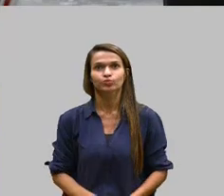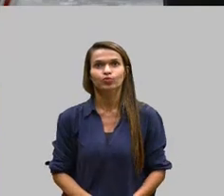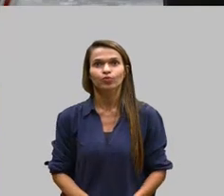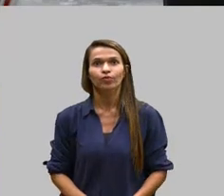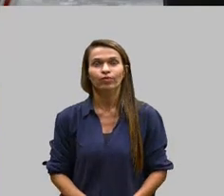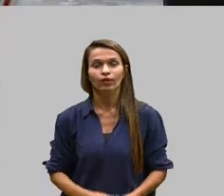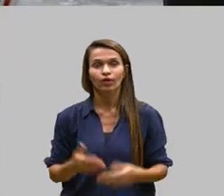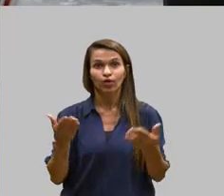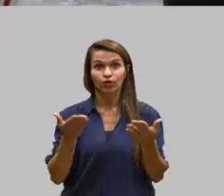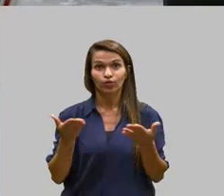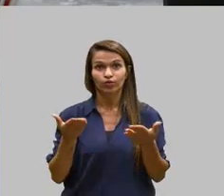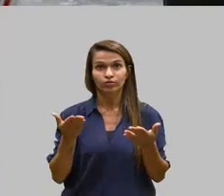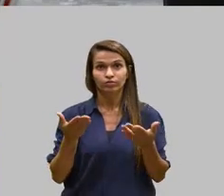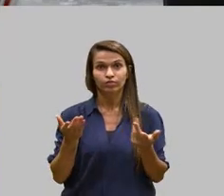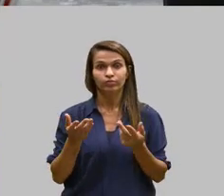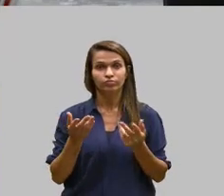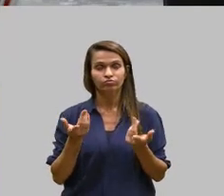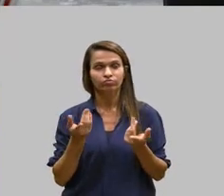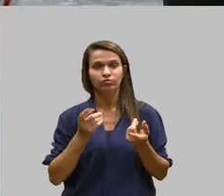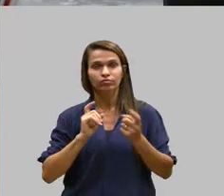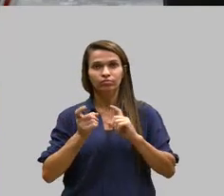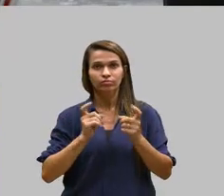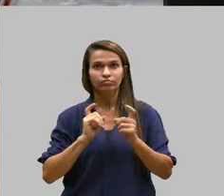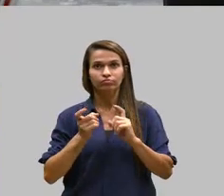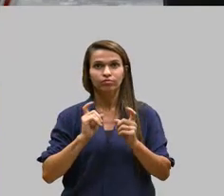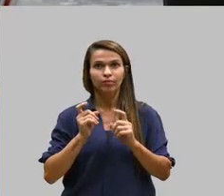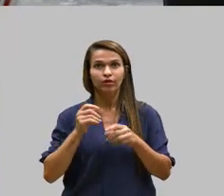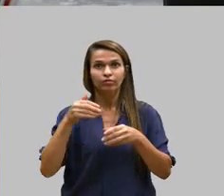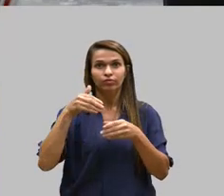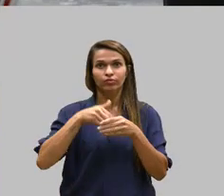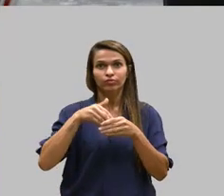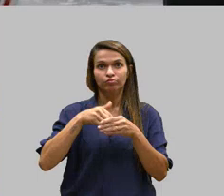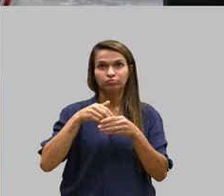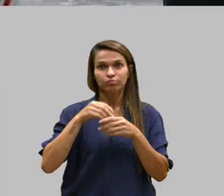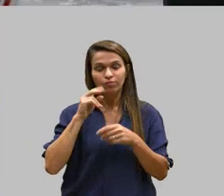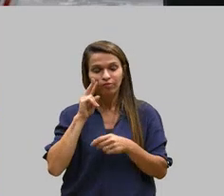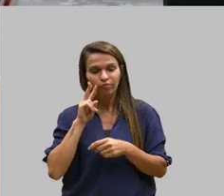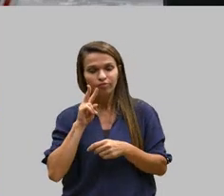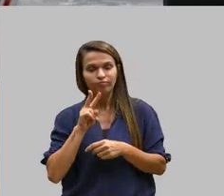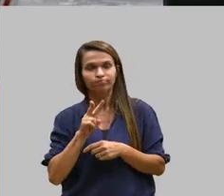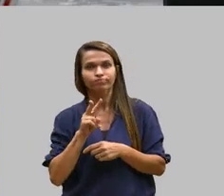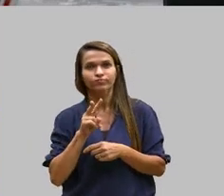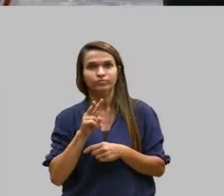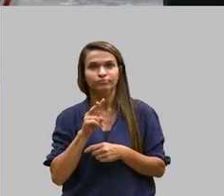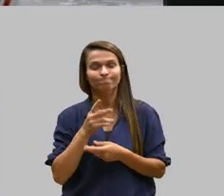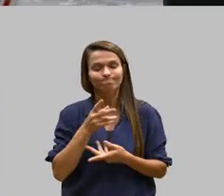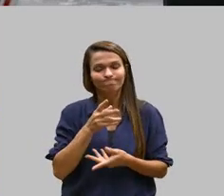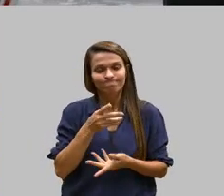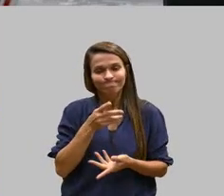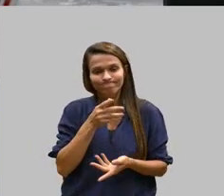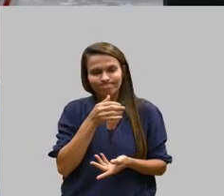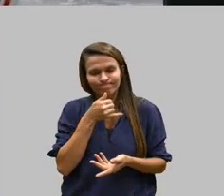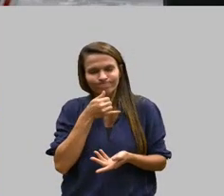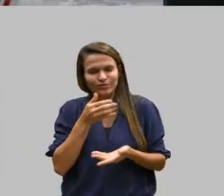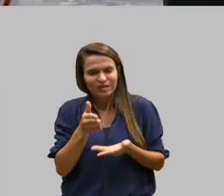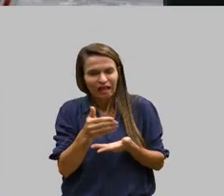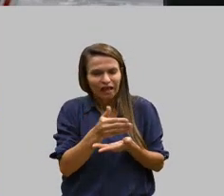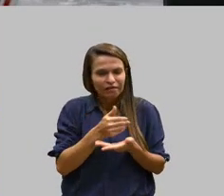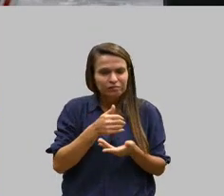Hoje nós estamos reunidos para lutarmos e revermos estas tristes estatísticas